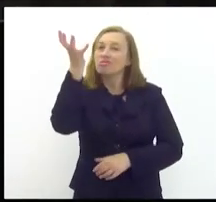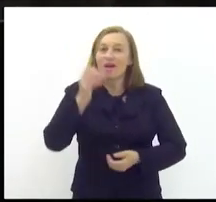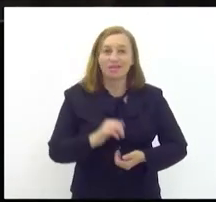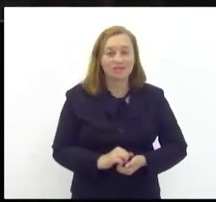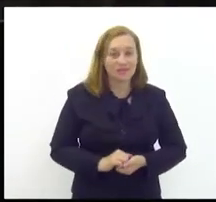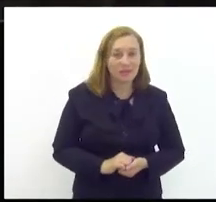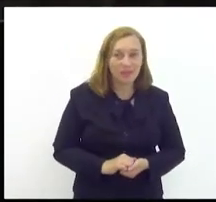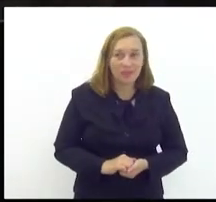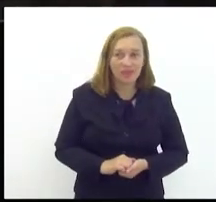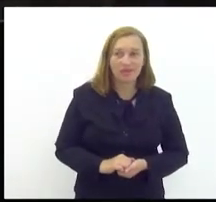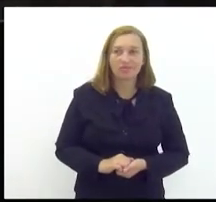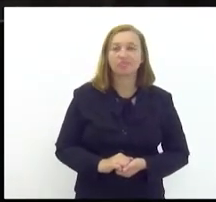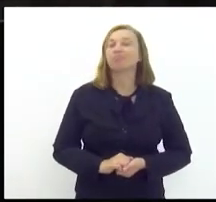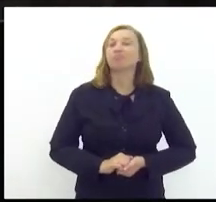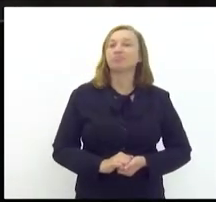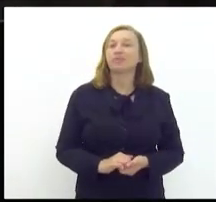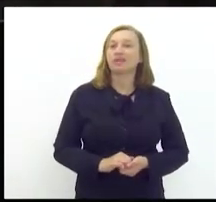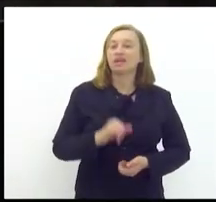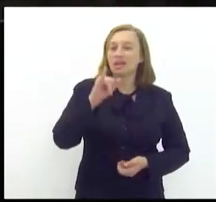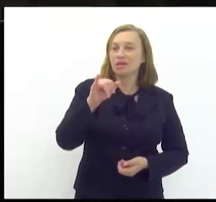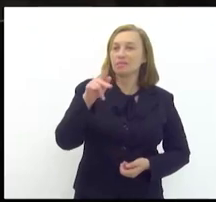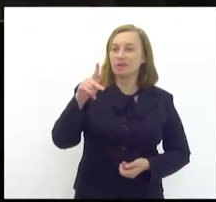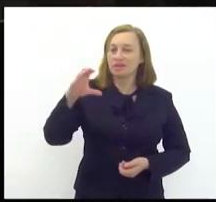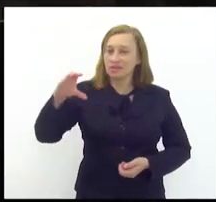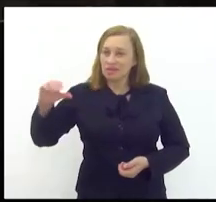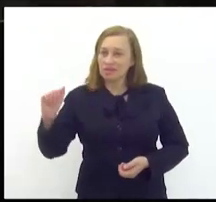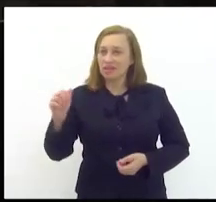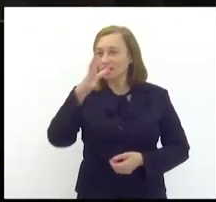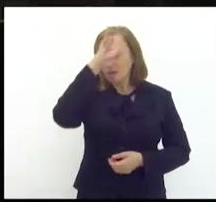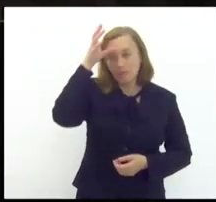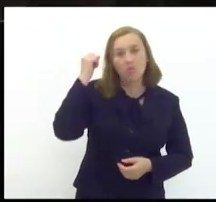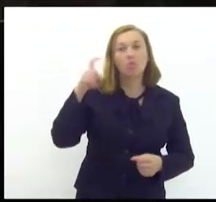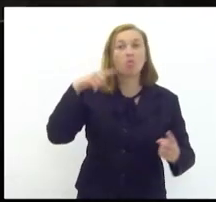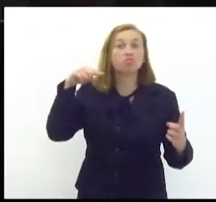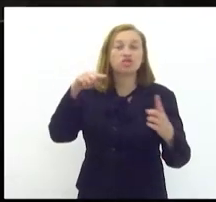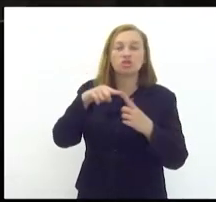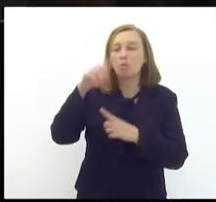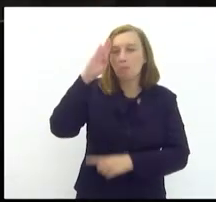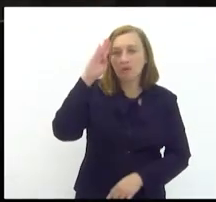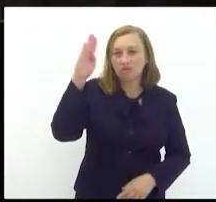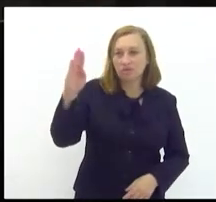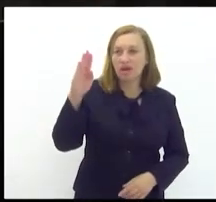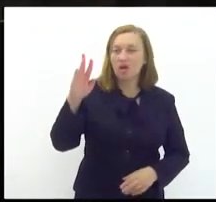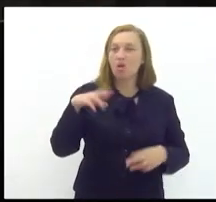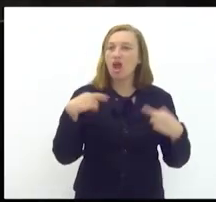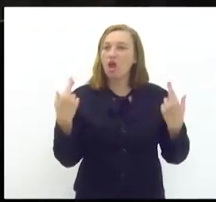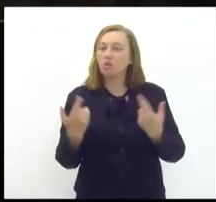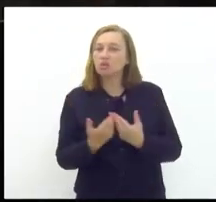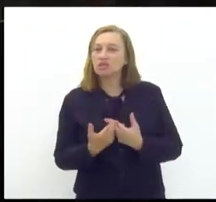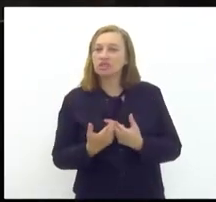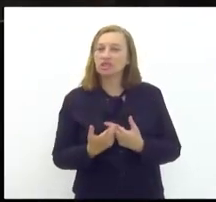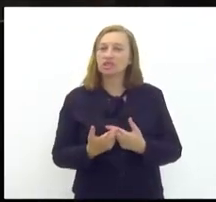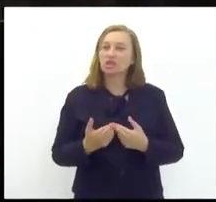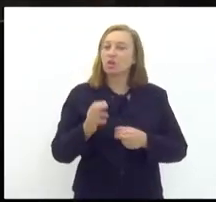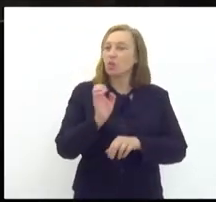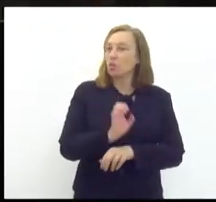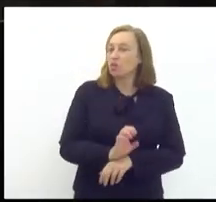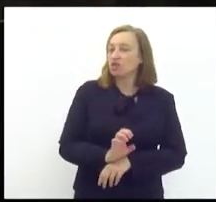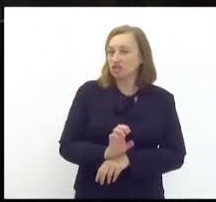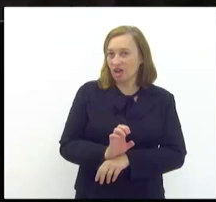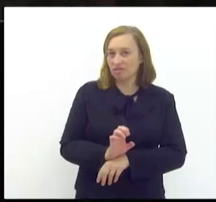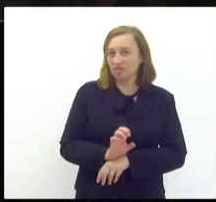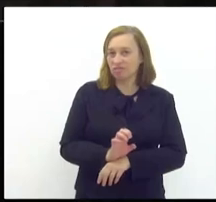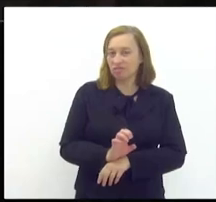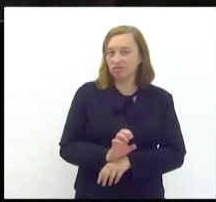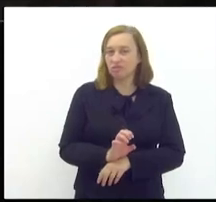das Nações Unidas o ipcc da Amazônia tem como objetivo principal reunir o estado da arte a situação